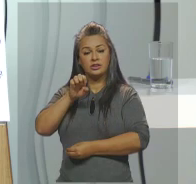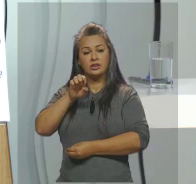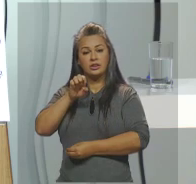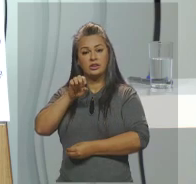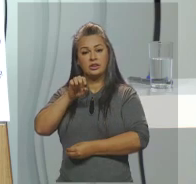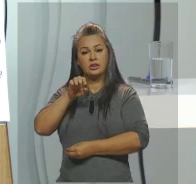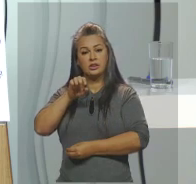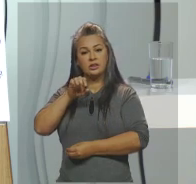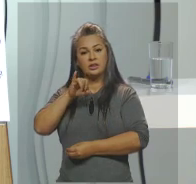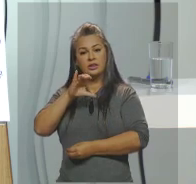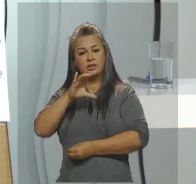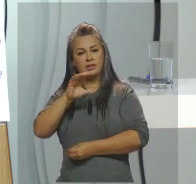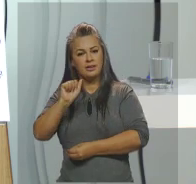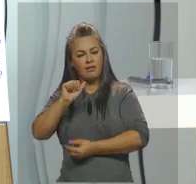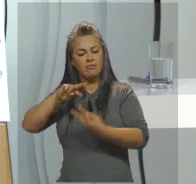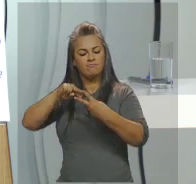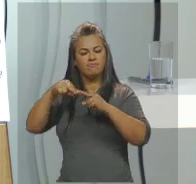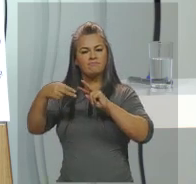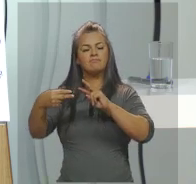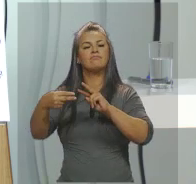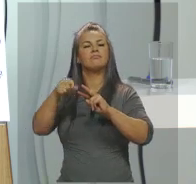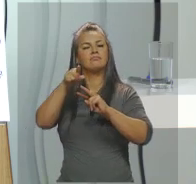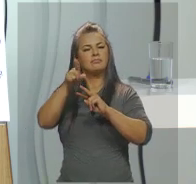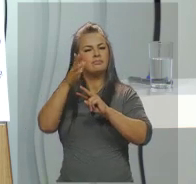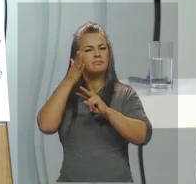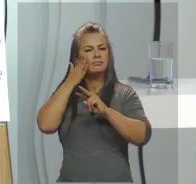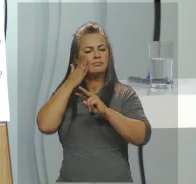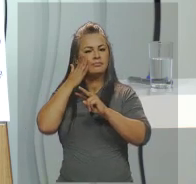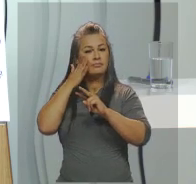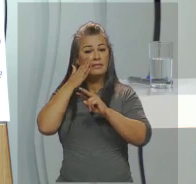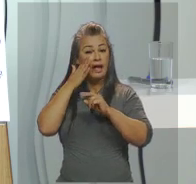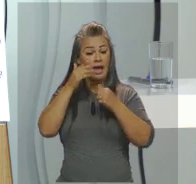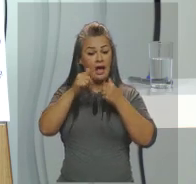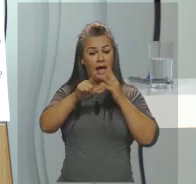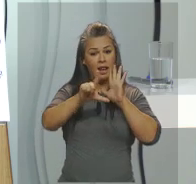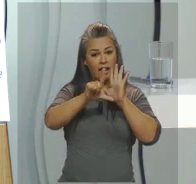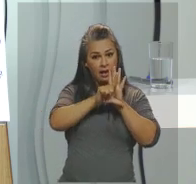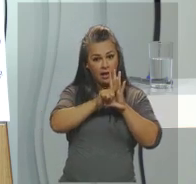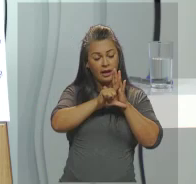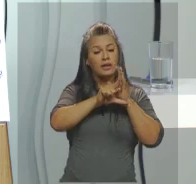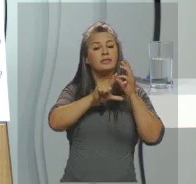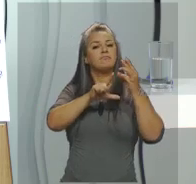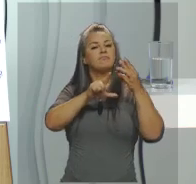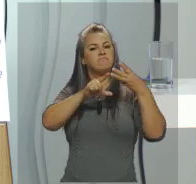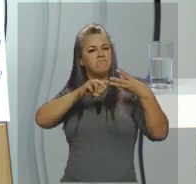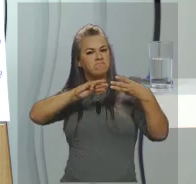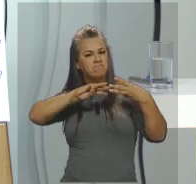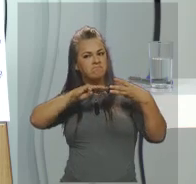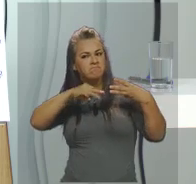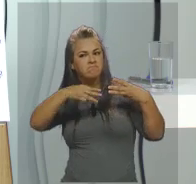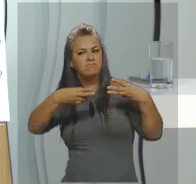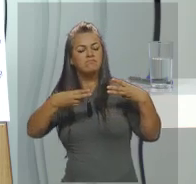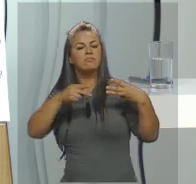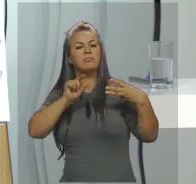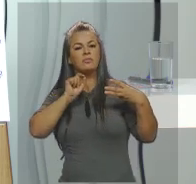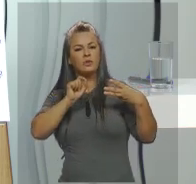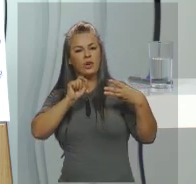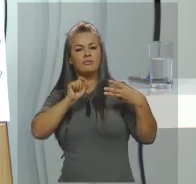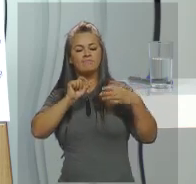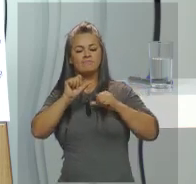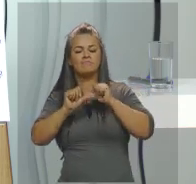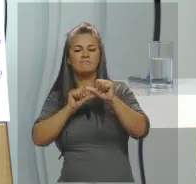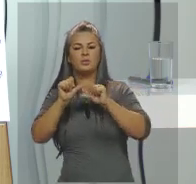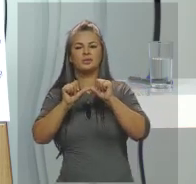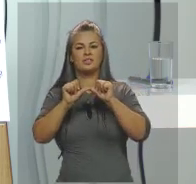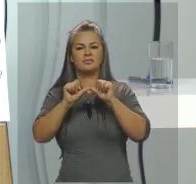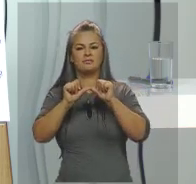minha proporção fenotípica, igual lá na lei de Mendel, que fala que é de 9 para 3 para 3 para 1, mudou.